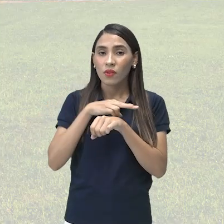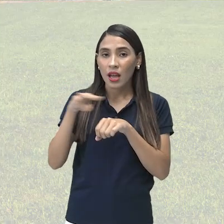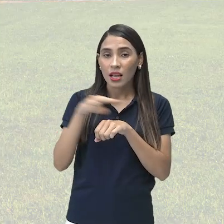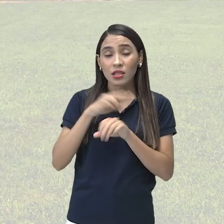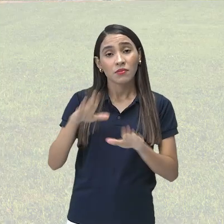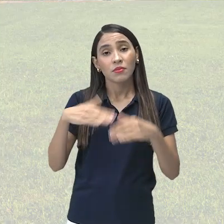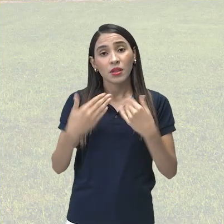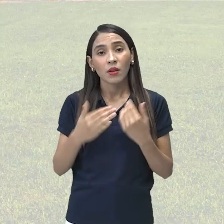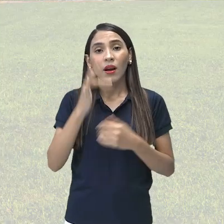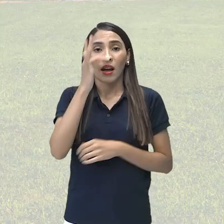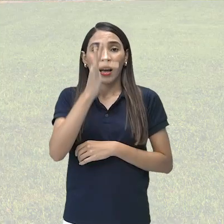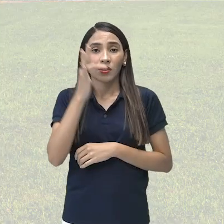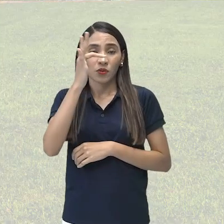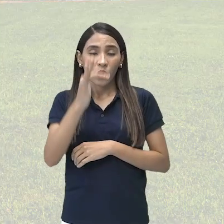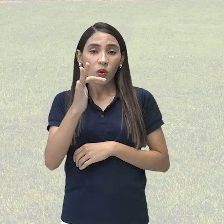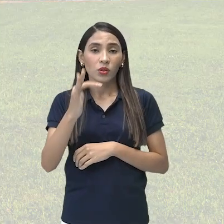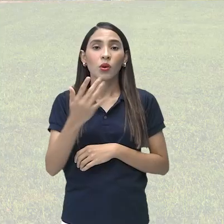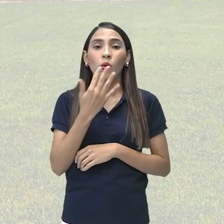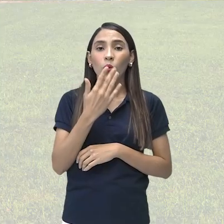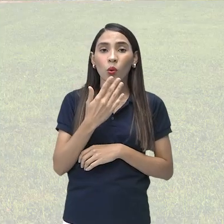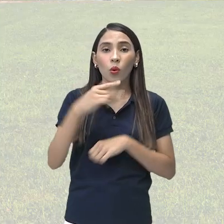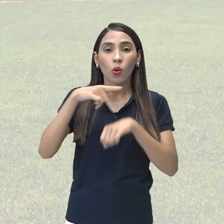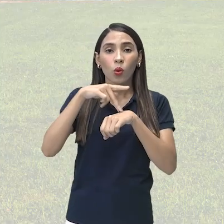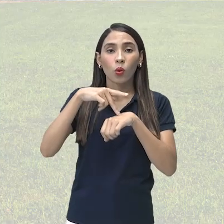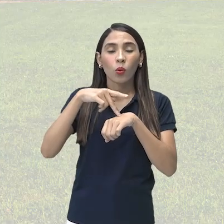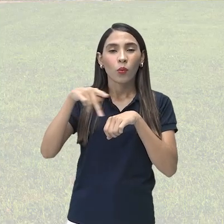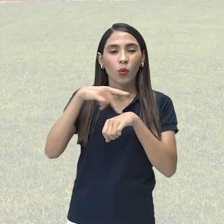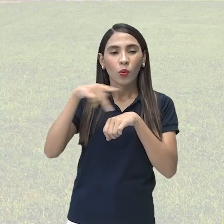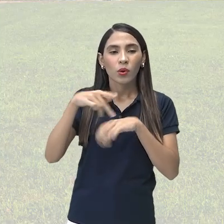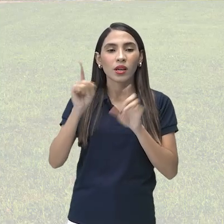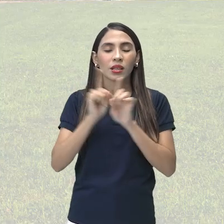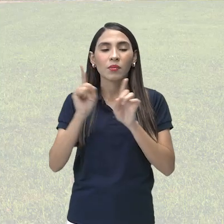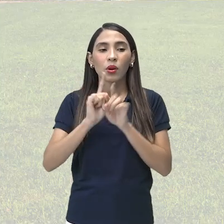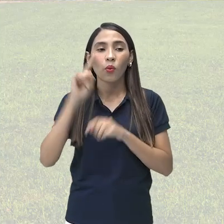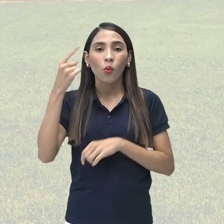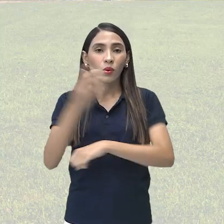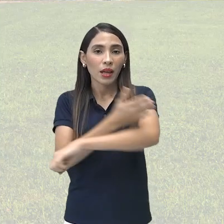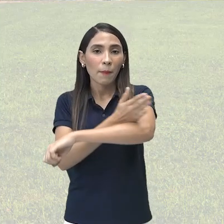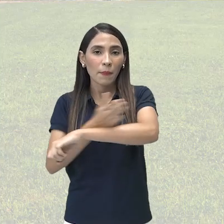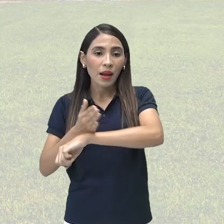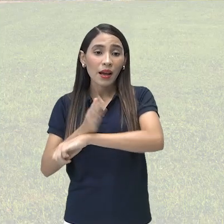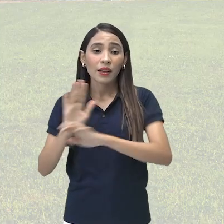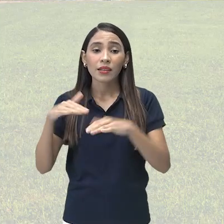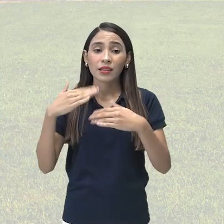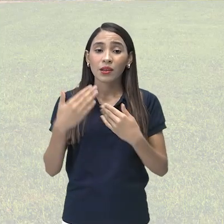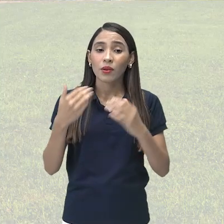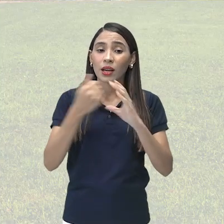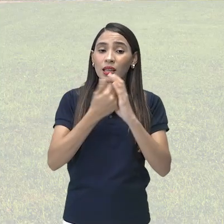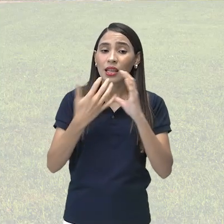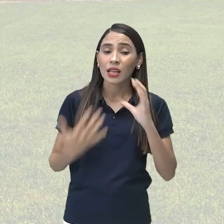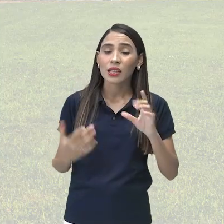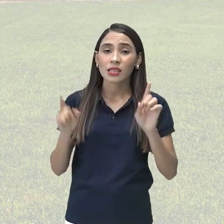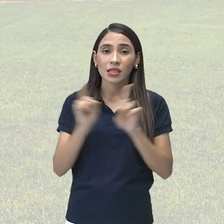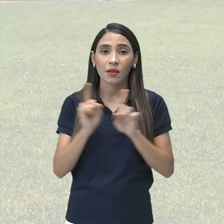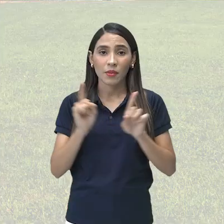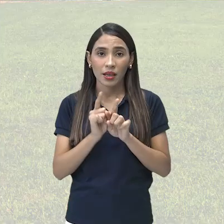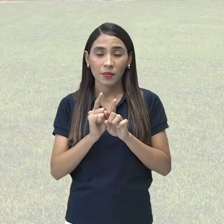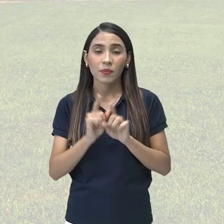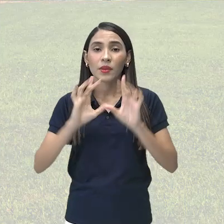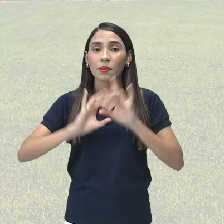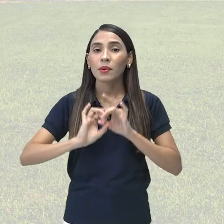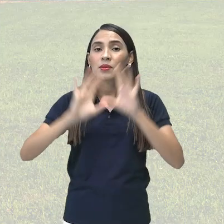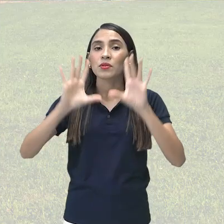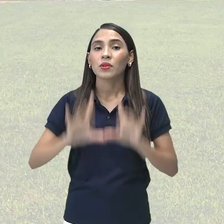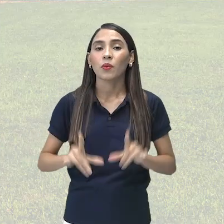sua vez, as flores, uma era de coloração púrpura, outra de coloração branca. E essas características contrastantes